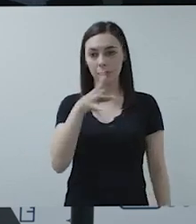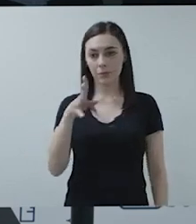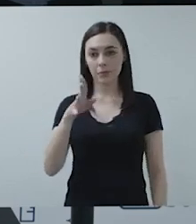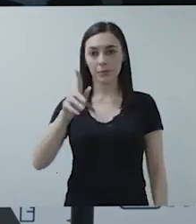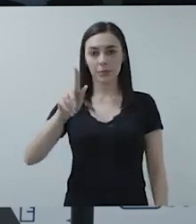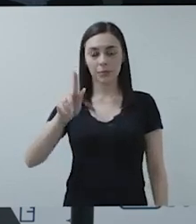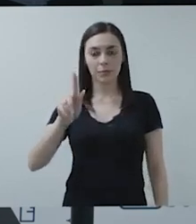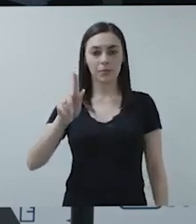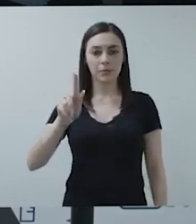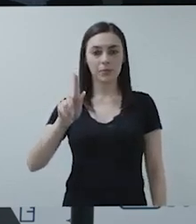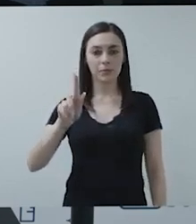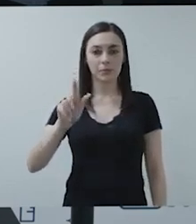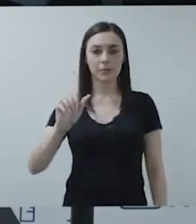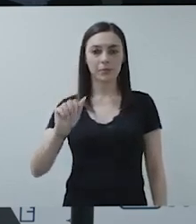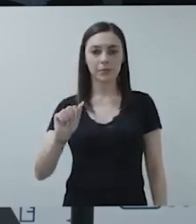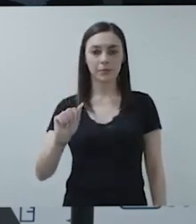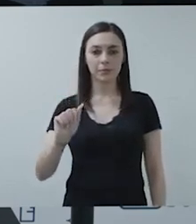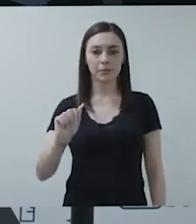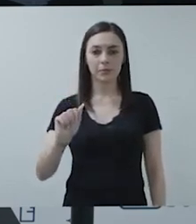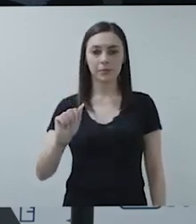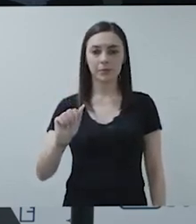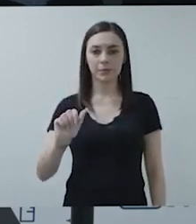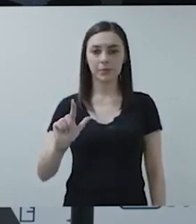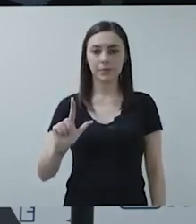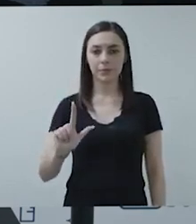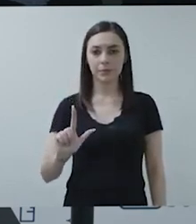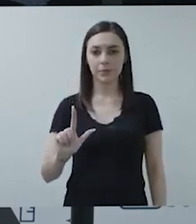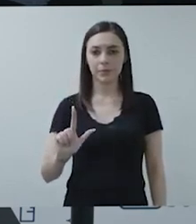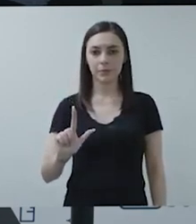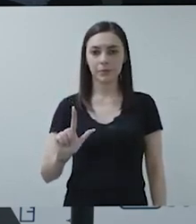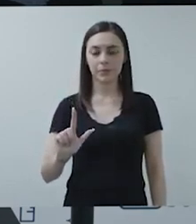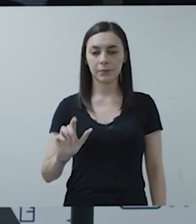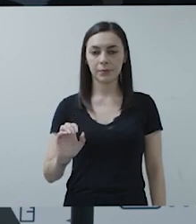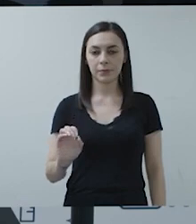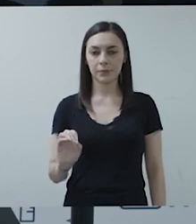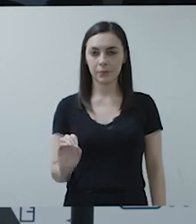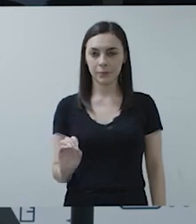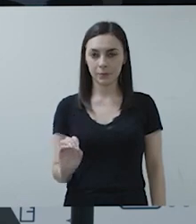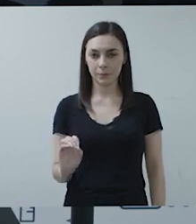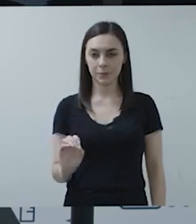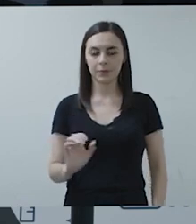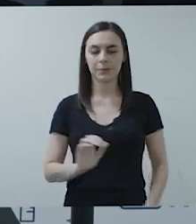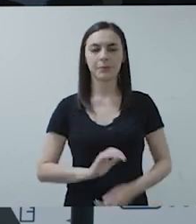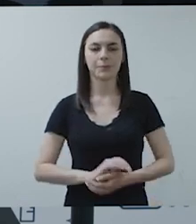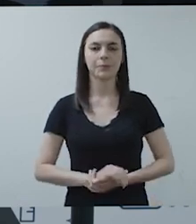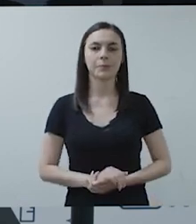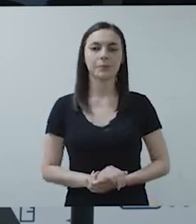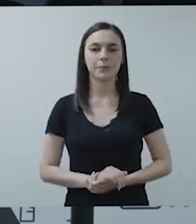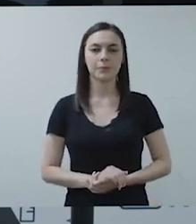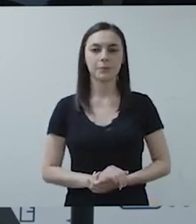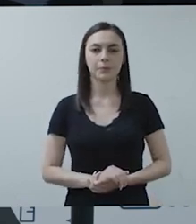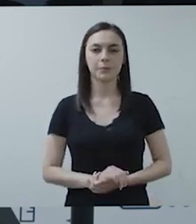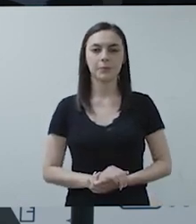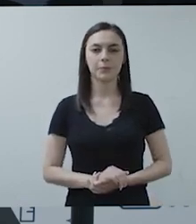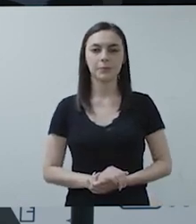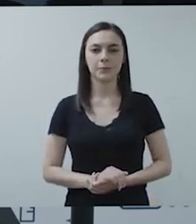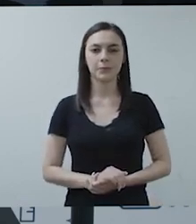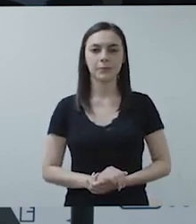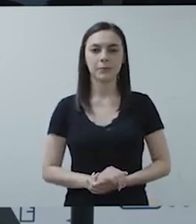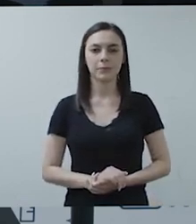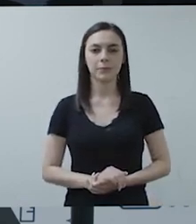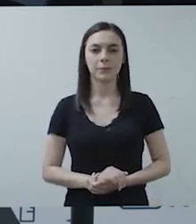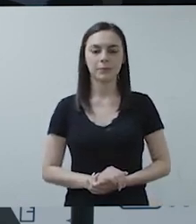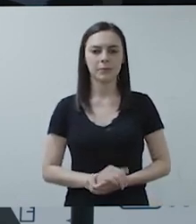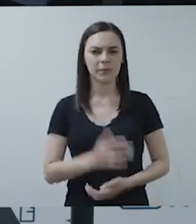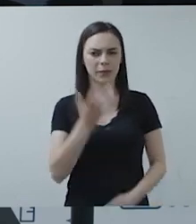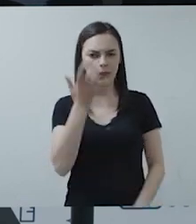G, com a letra A, com a letra L e com a letra O. Será que